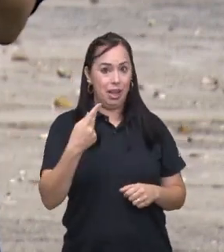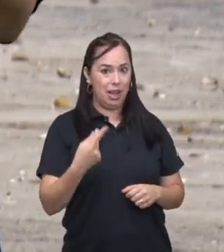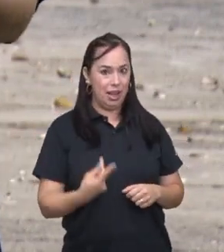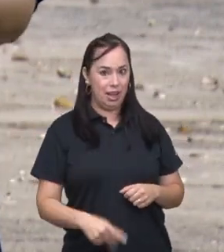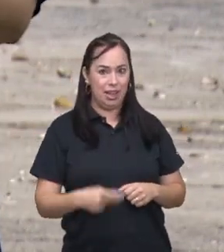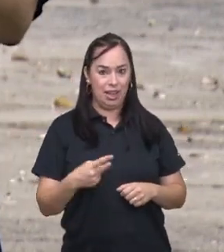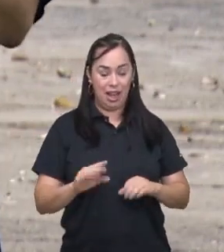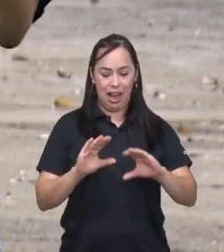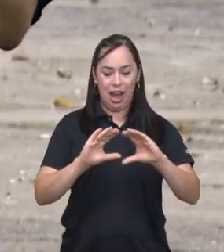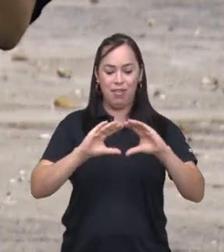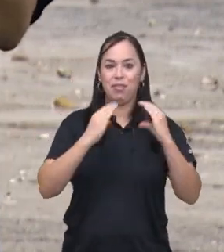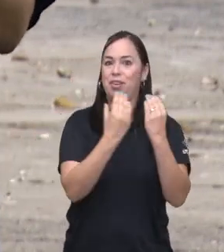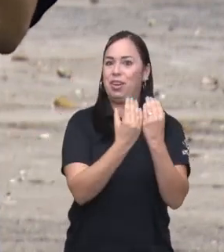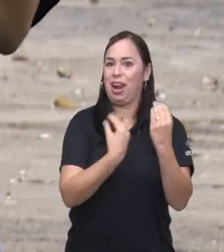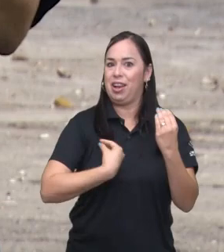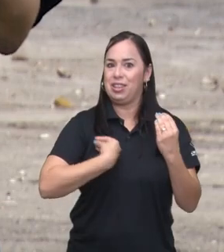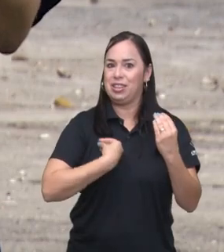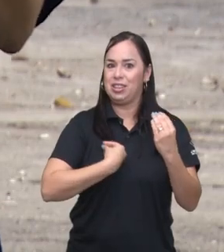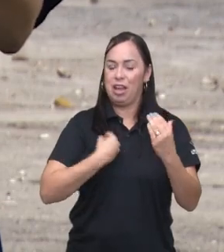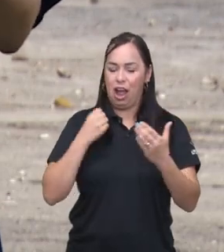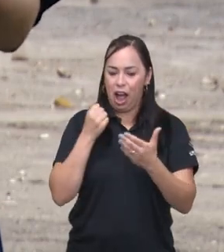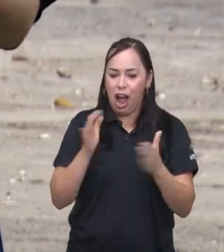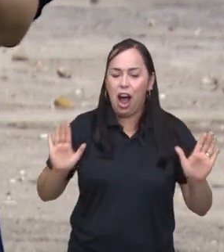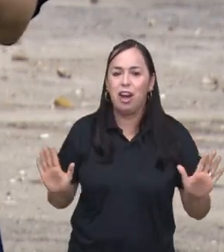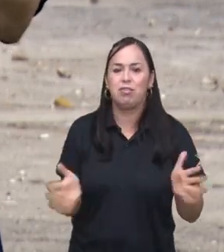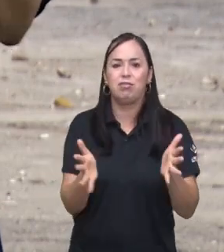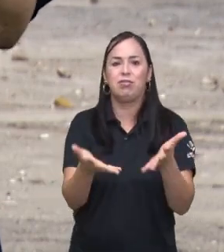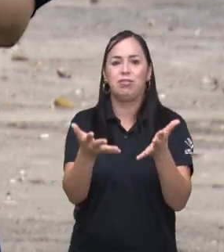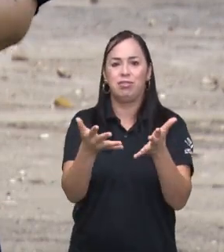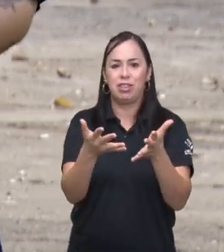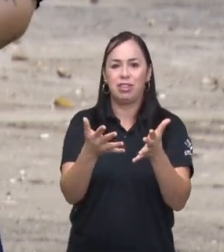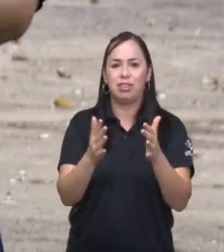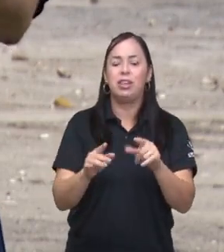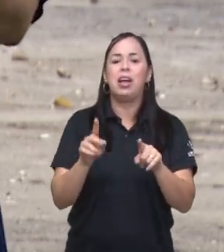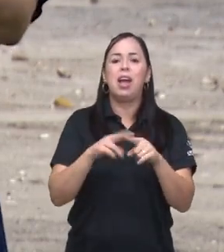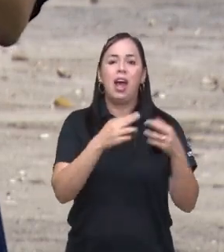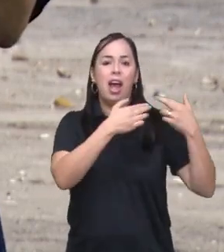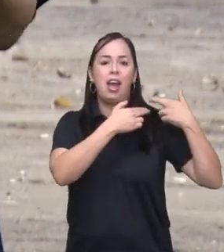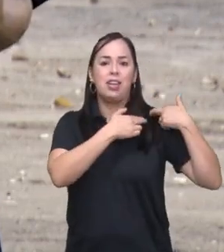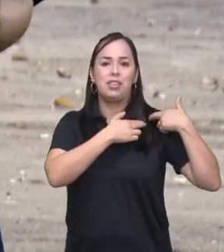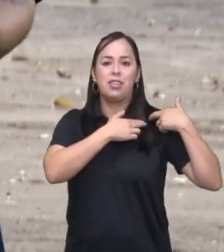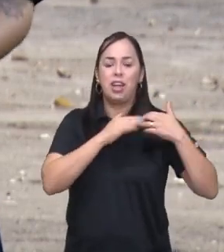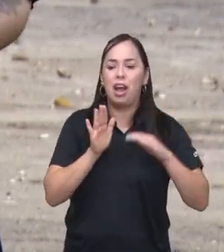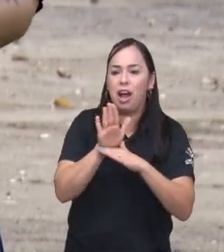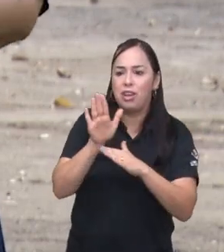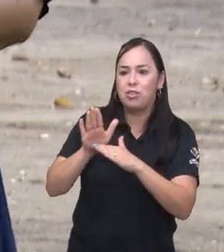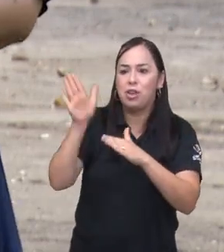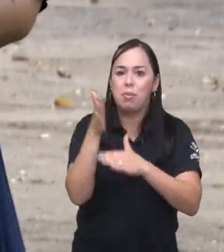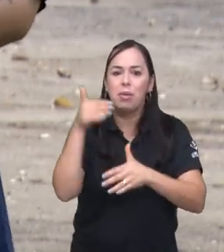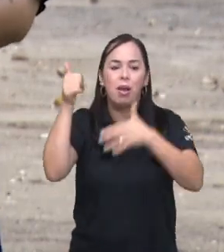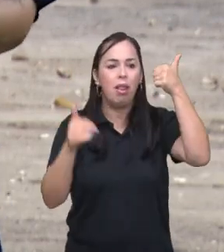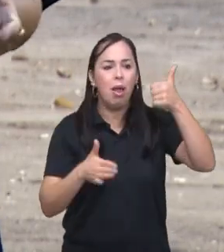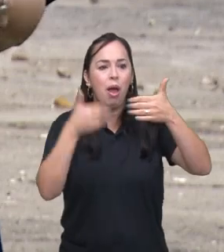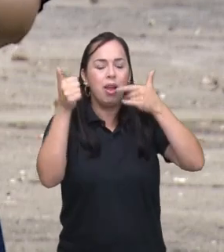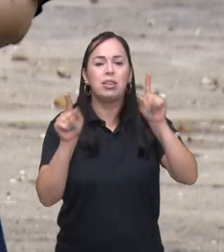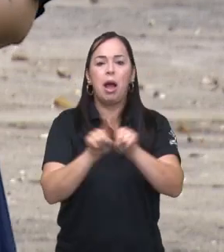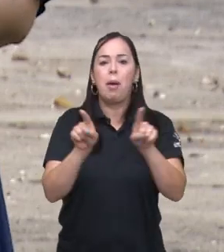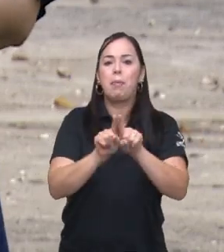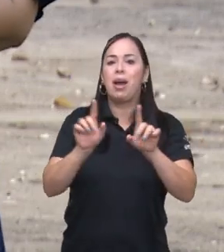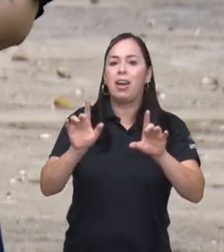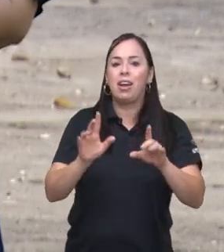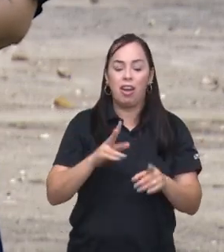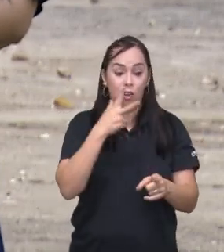vida em comunidade foi a grande força motriz dos moradores, responsável por trazer melhorias para a região e até mesmo festejar